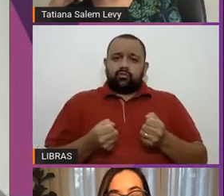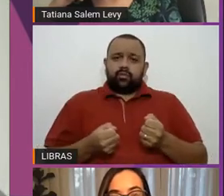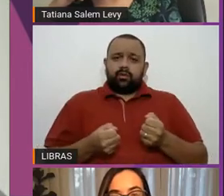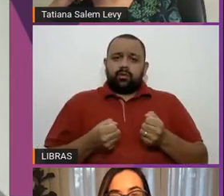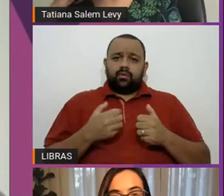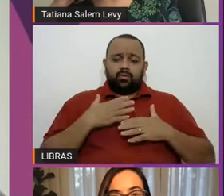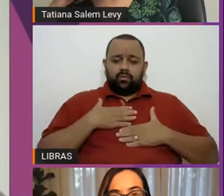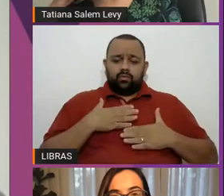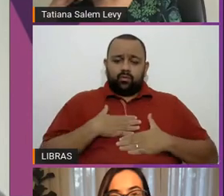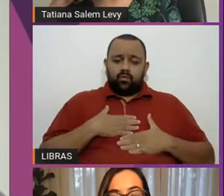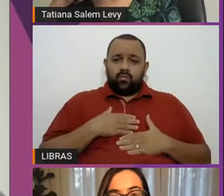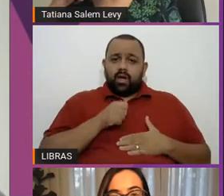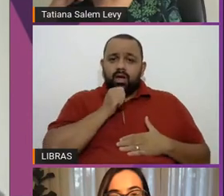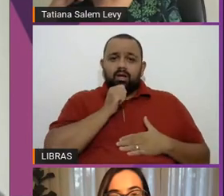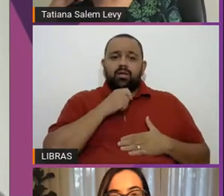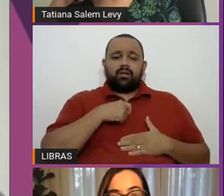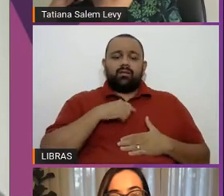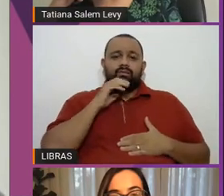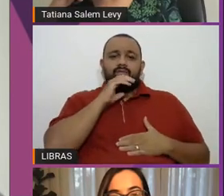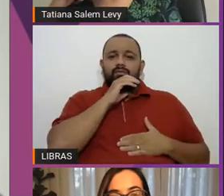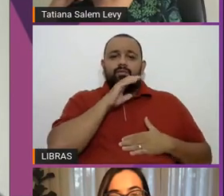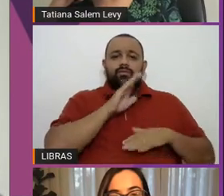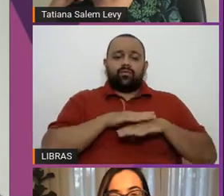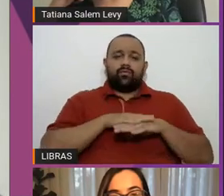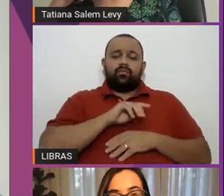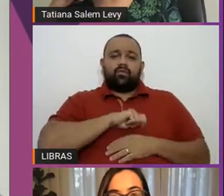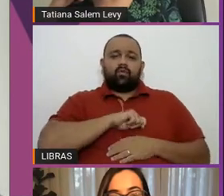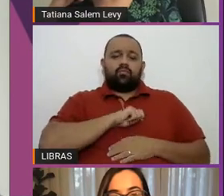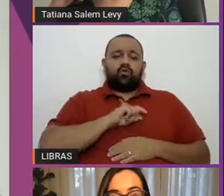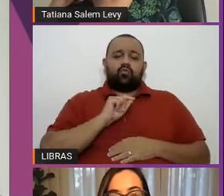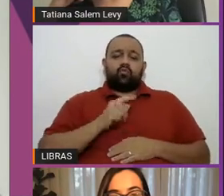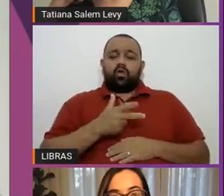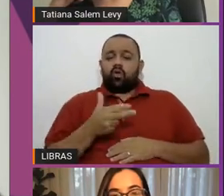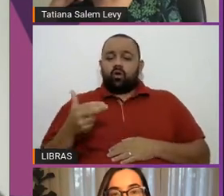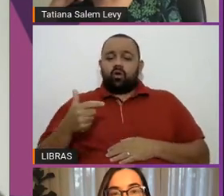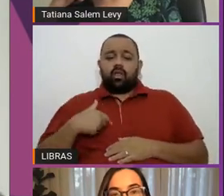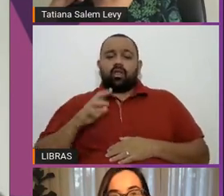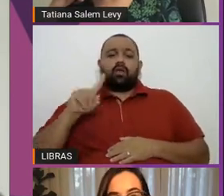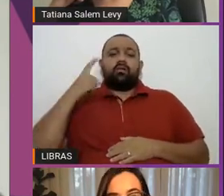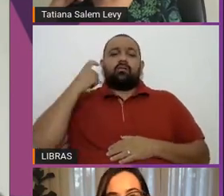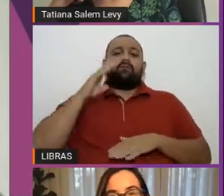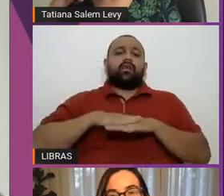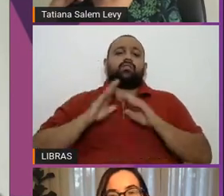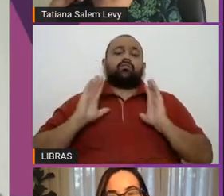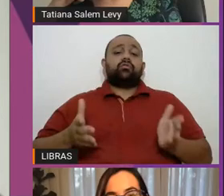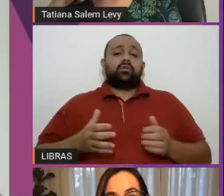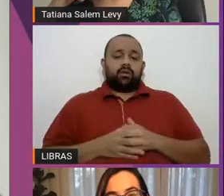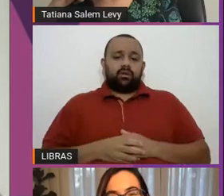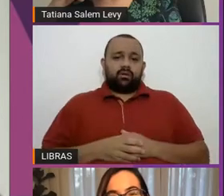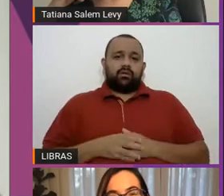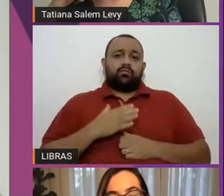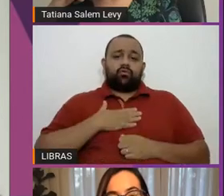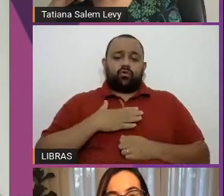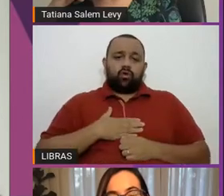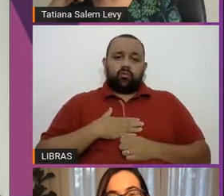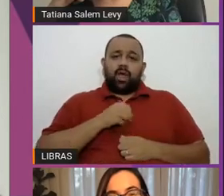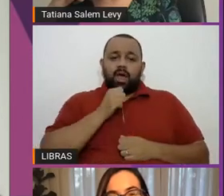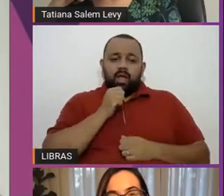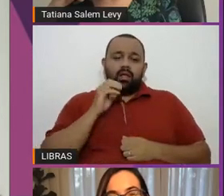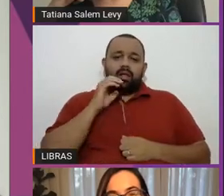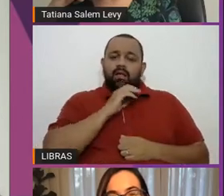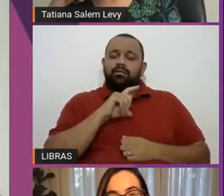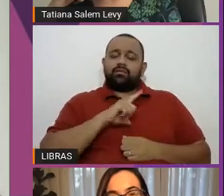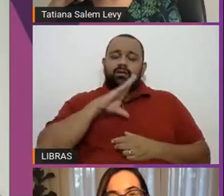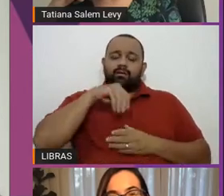meu corpo ainda quente para fazer de propósito as coisas que a gente tava fazendo digamos assim então Oi gente tem de novo um